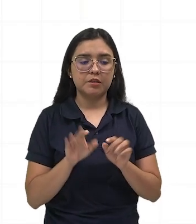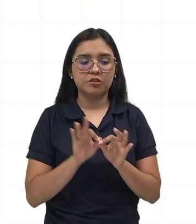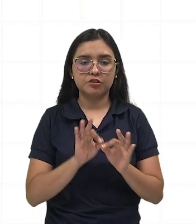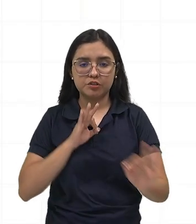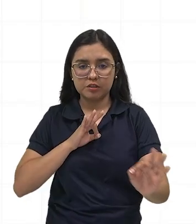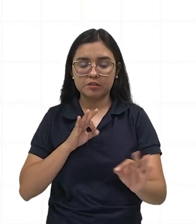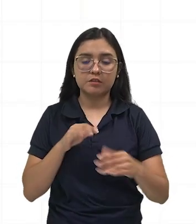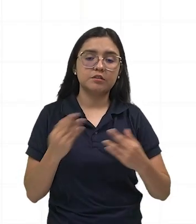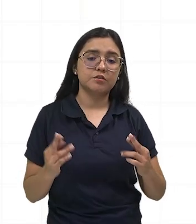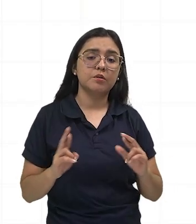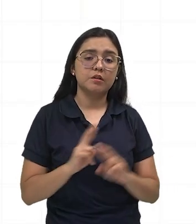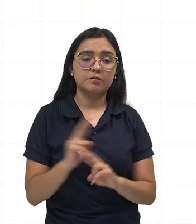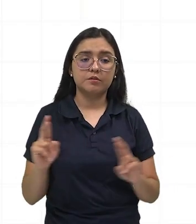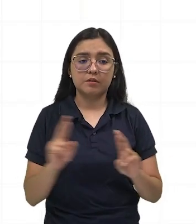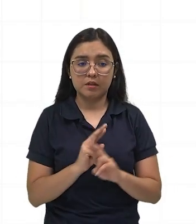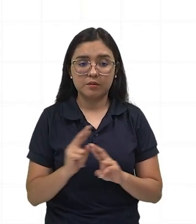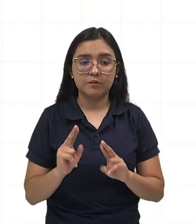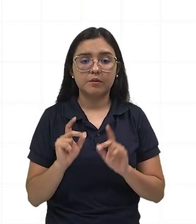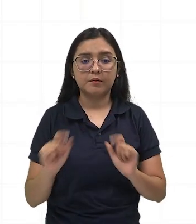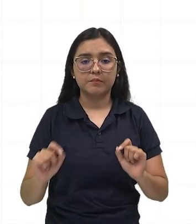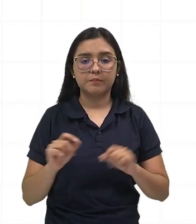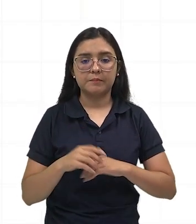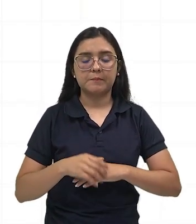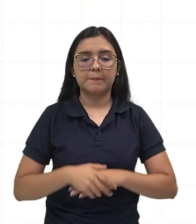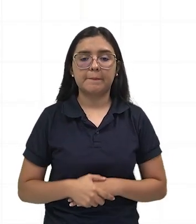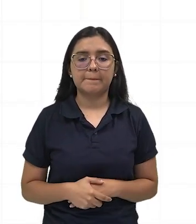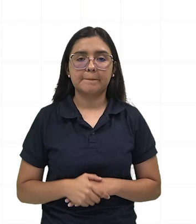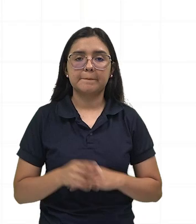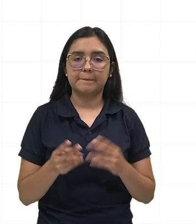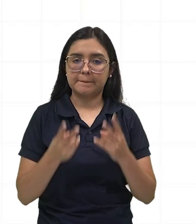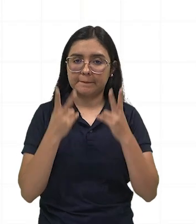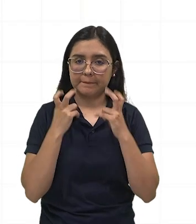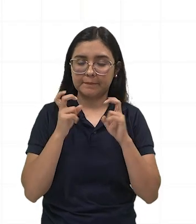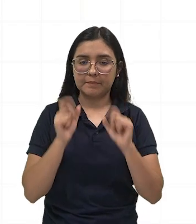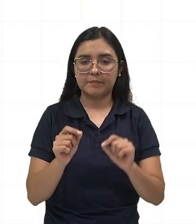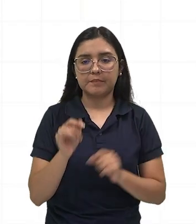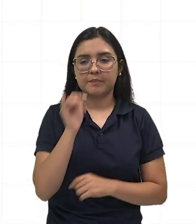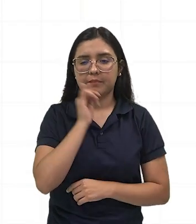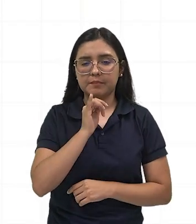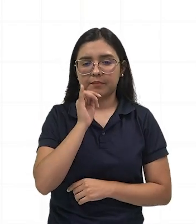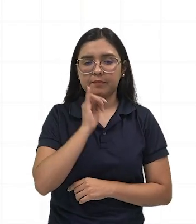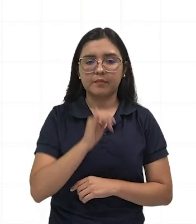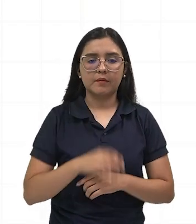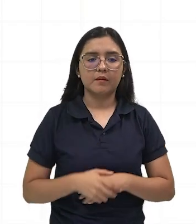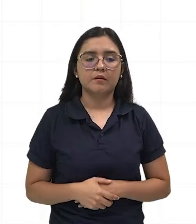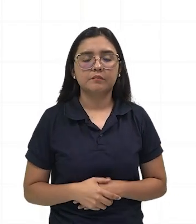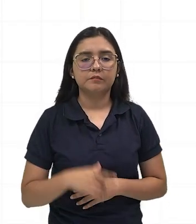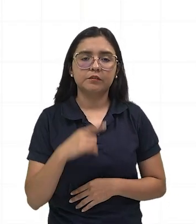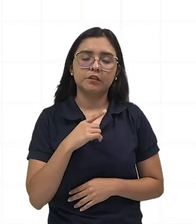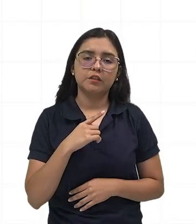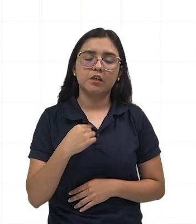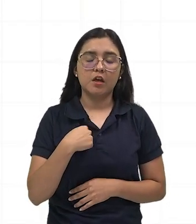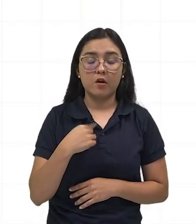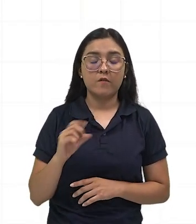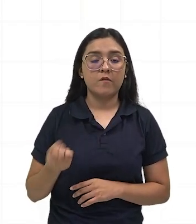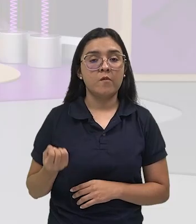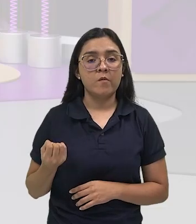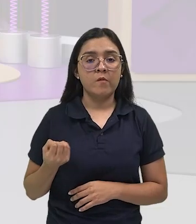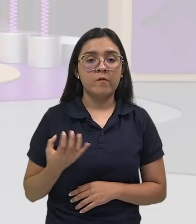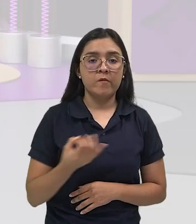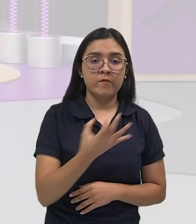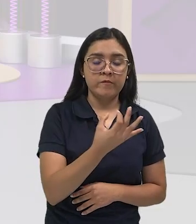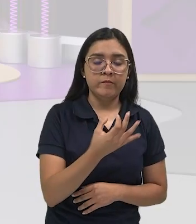intimamente relacionadas a... Veja bem, vamos supor que eu vou fazer uma viagem, né? Vou